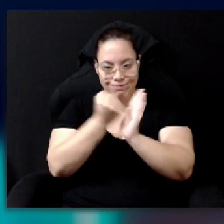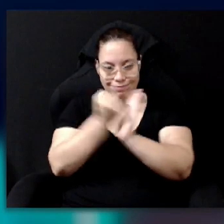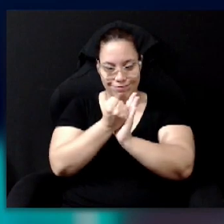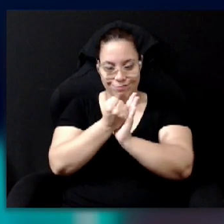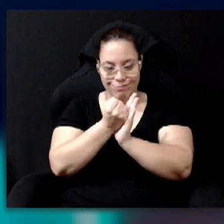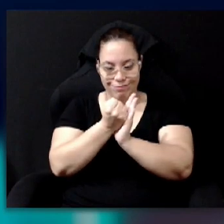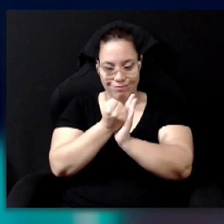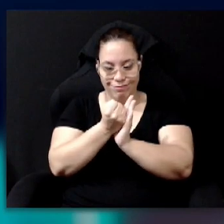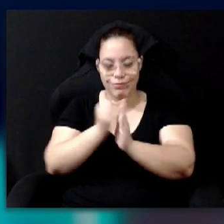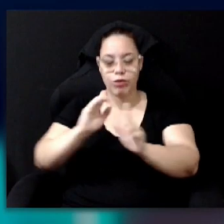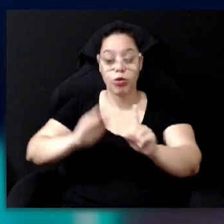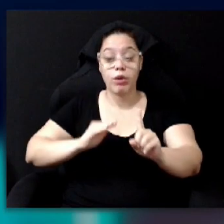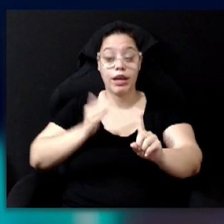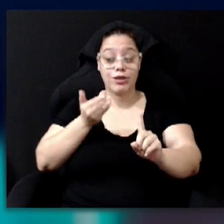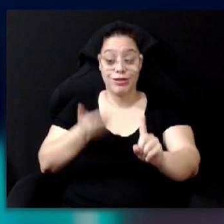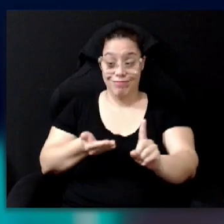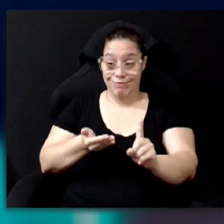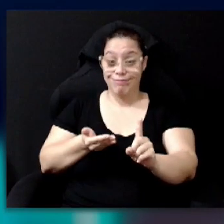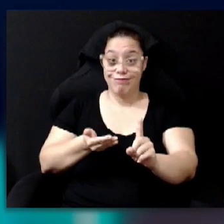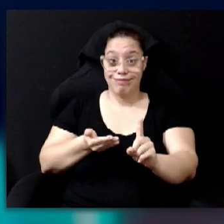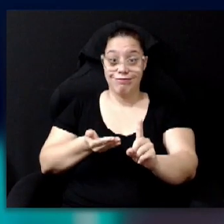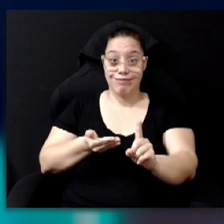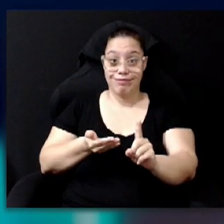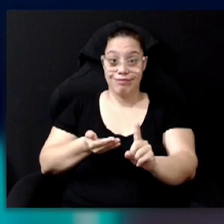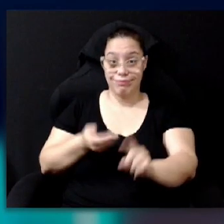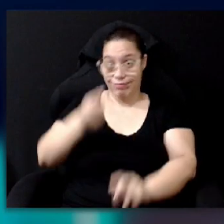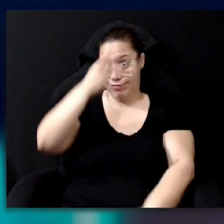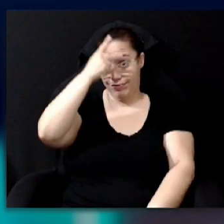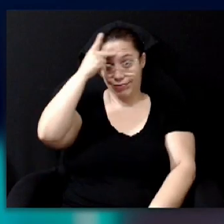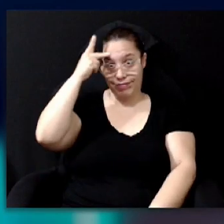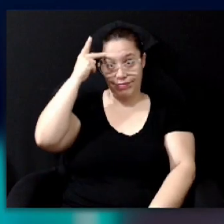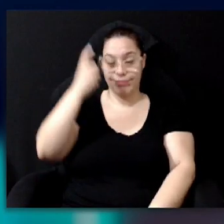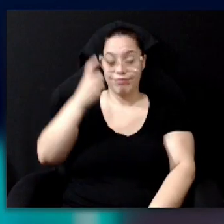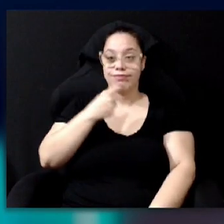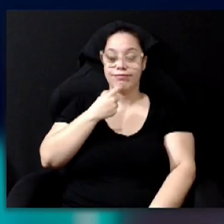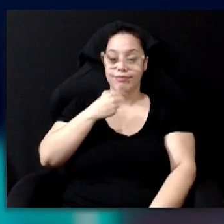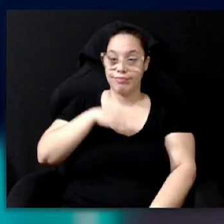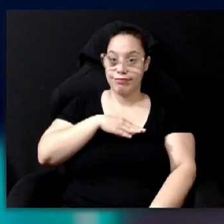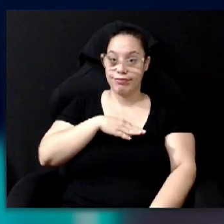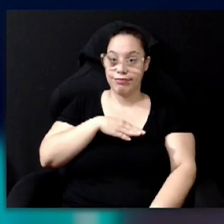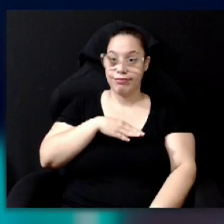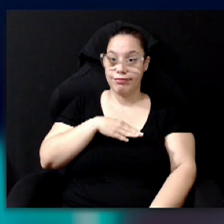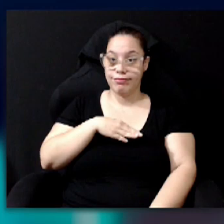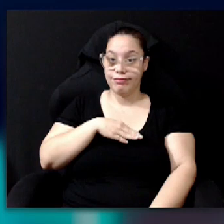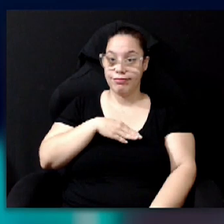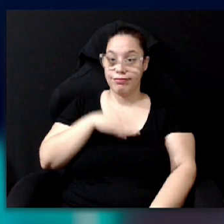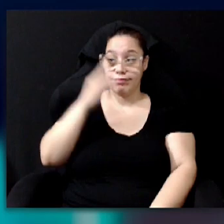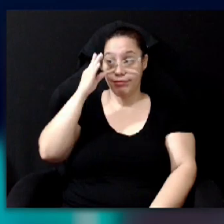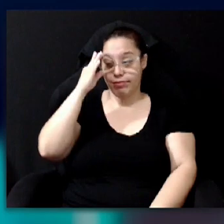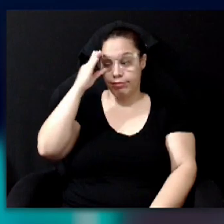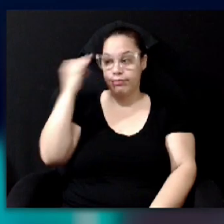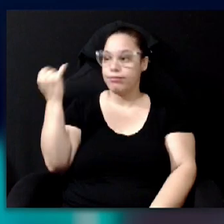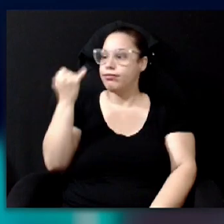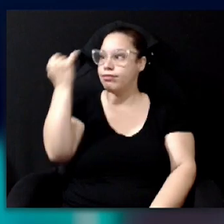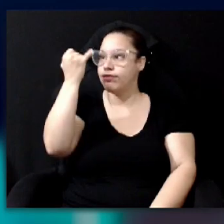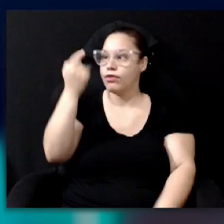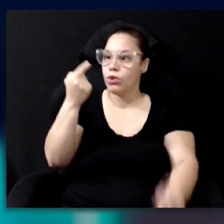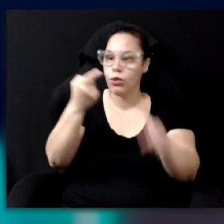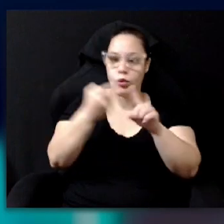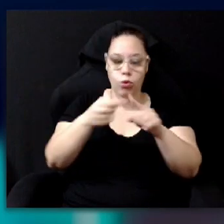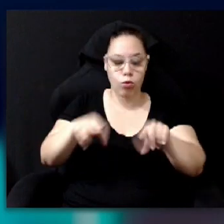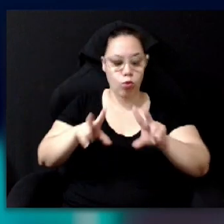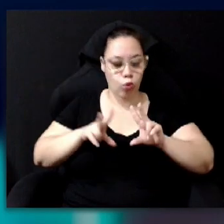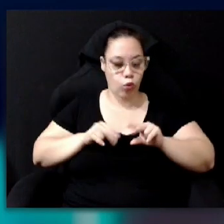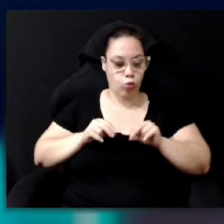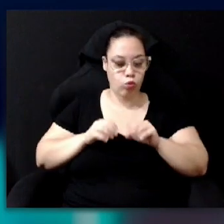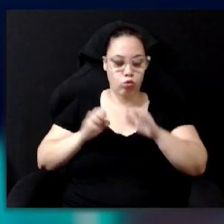homenagem, uma pessoa que para a cidade de Campinas passou a ser importante. O objetivo desse mérito empresarial,